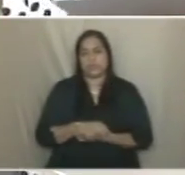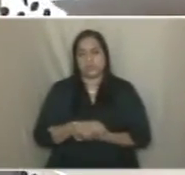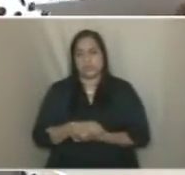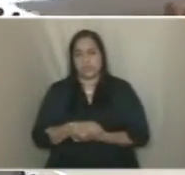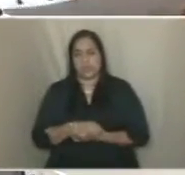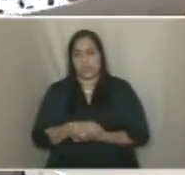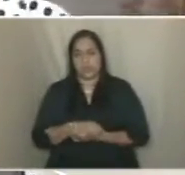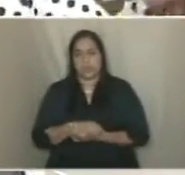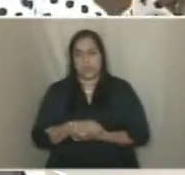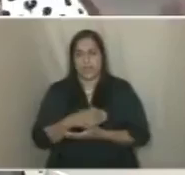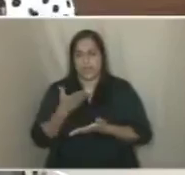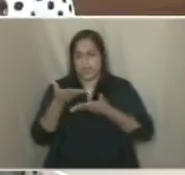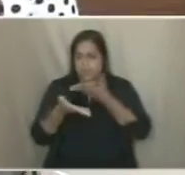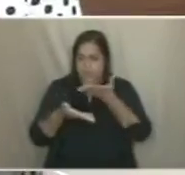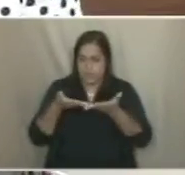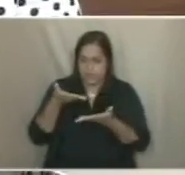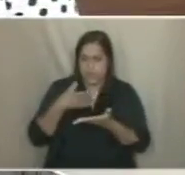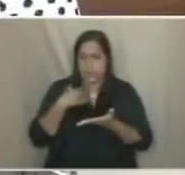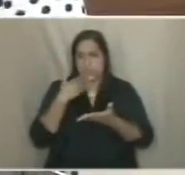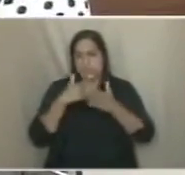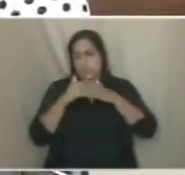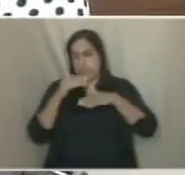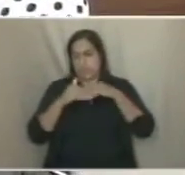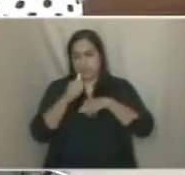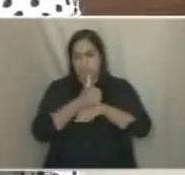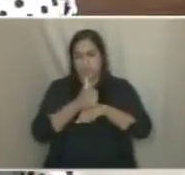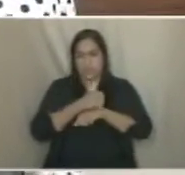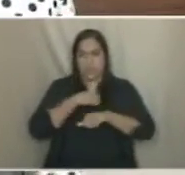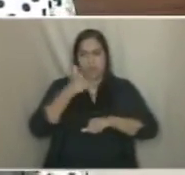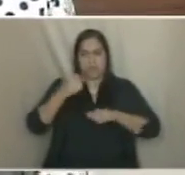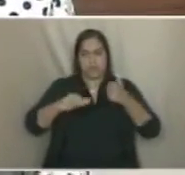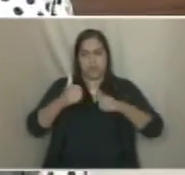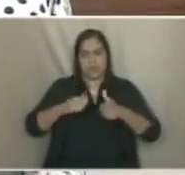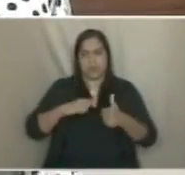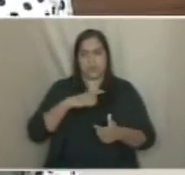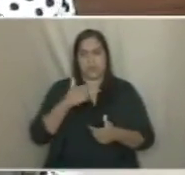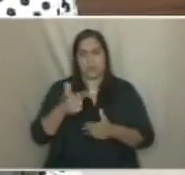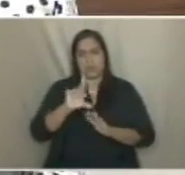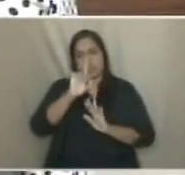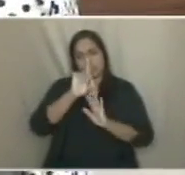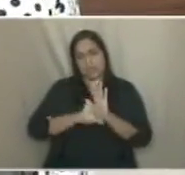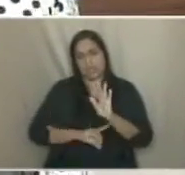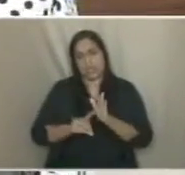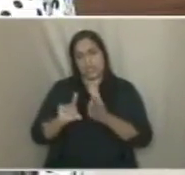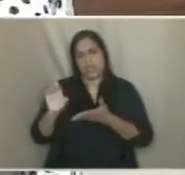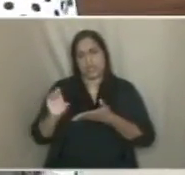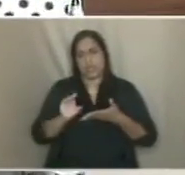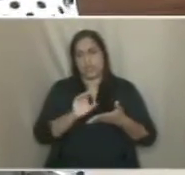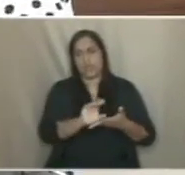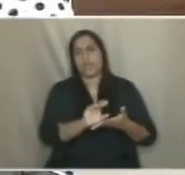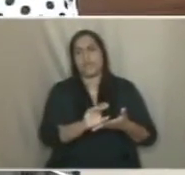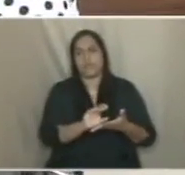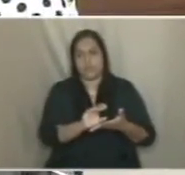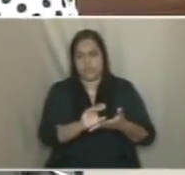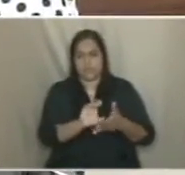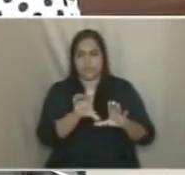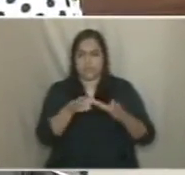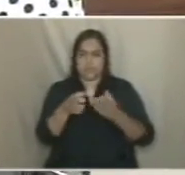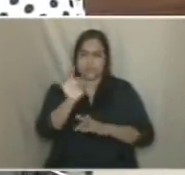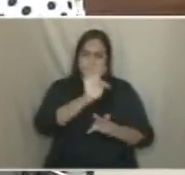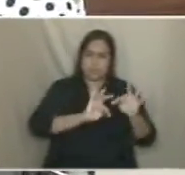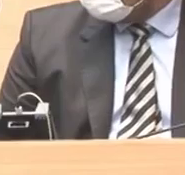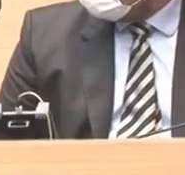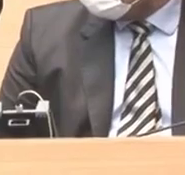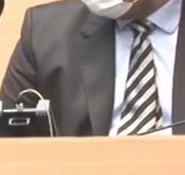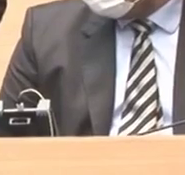vai desqualificar o serviço de escolhe ficar os profissionais e dizer que eles não têm direito a ter recursos públicos por exemplo como é o caso das Comunidades